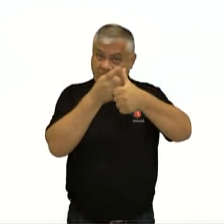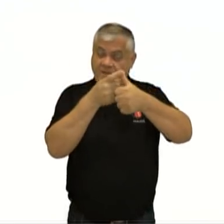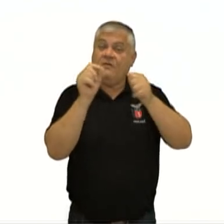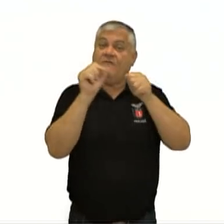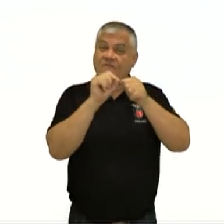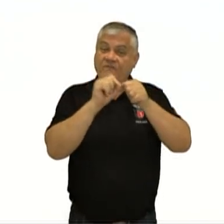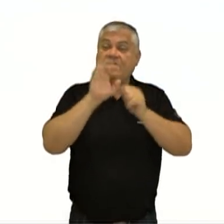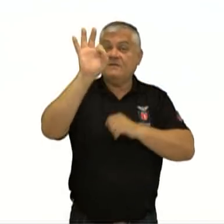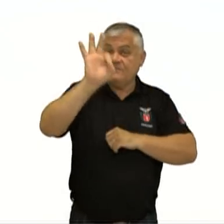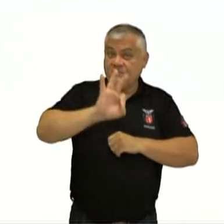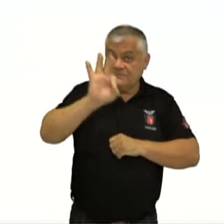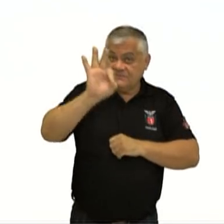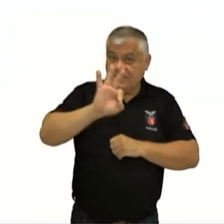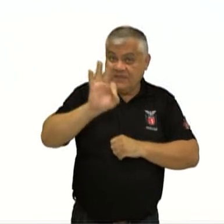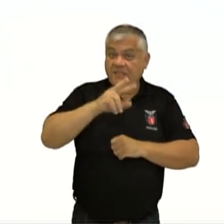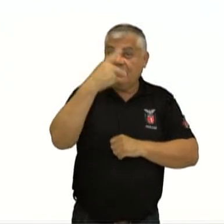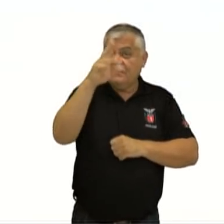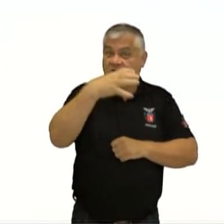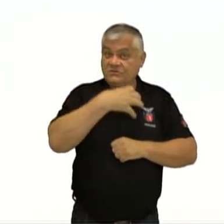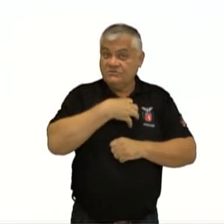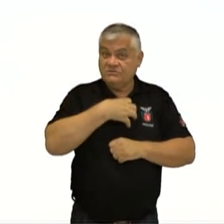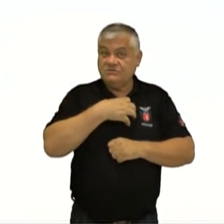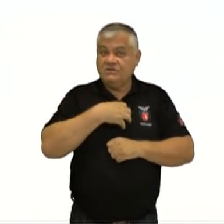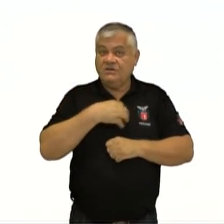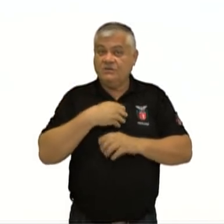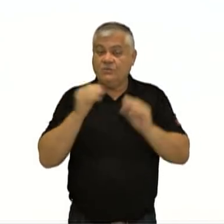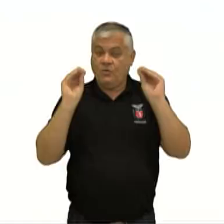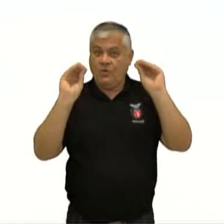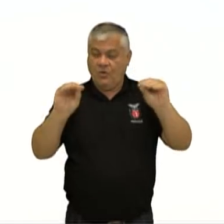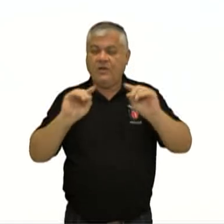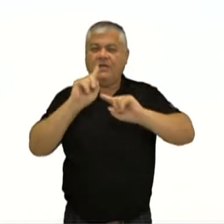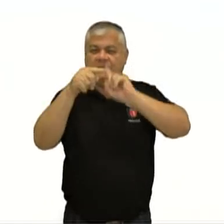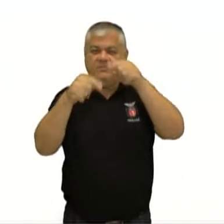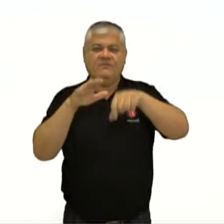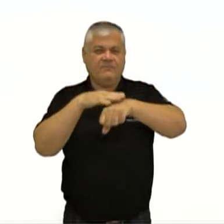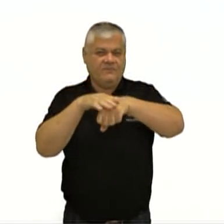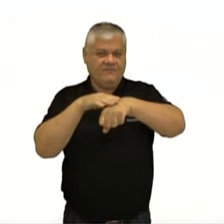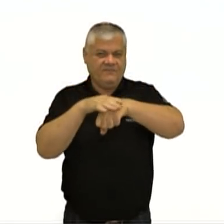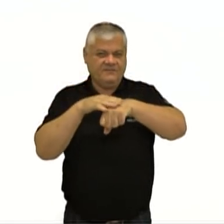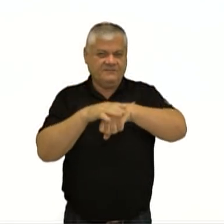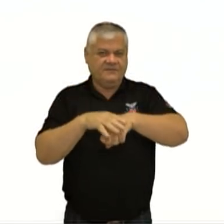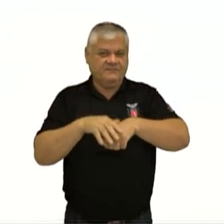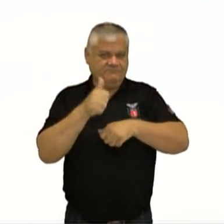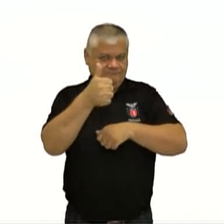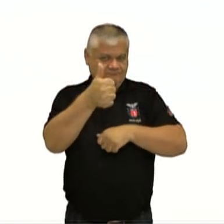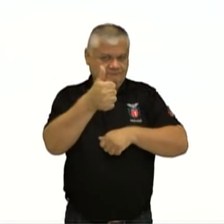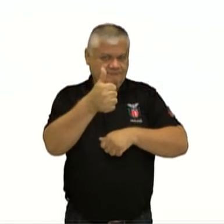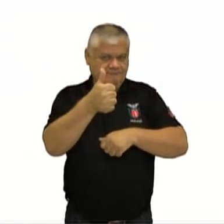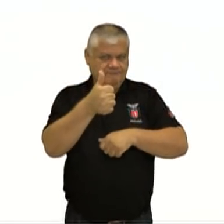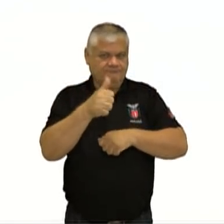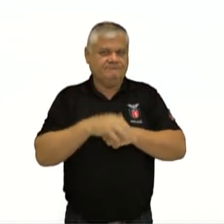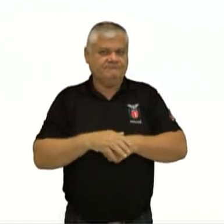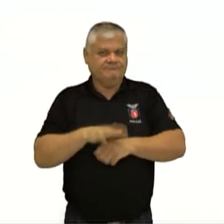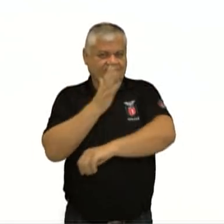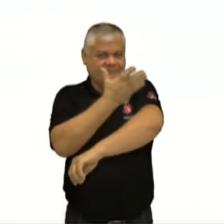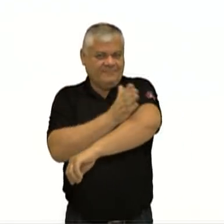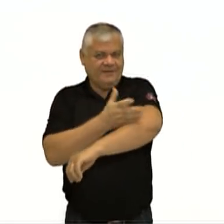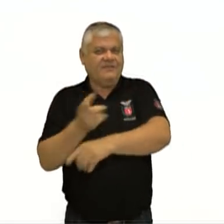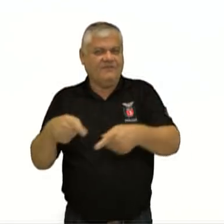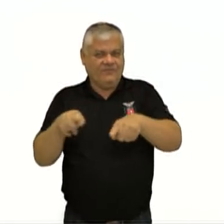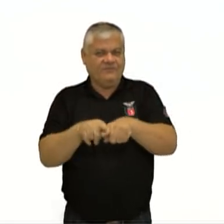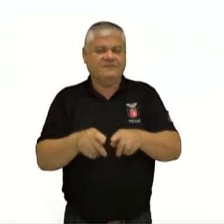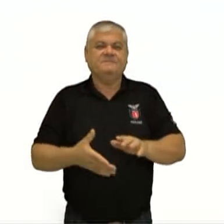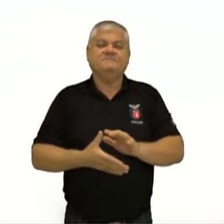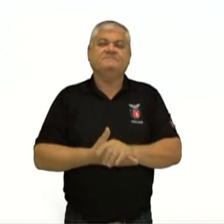equivalente, faz do seu jeito, deixa as duas anotações no caderno e na volta a gente confere se você está certo. Beleza? Então, faz aí e a gente já volta.